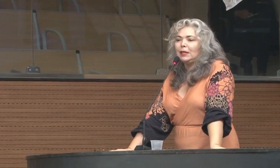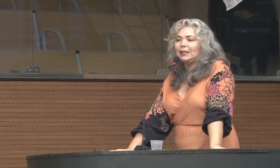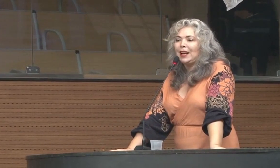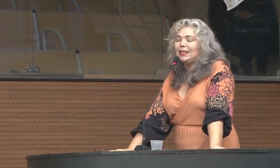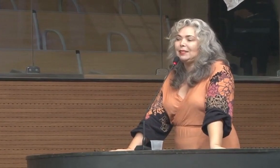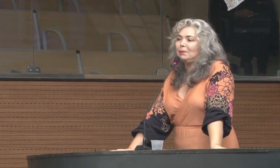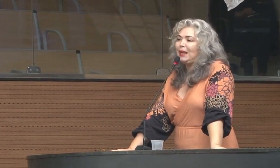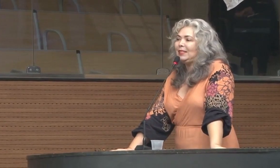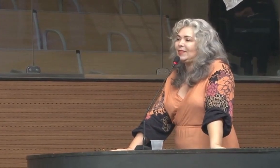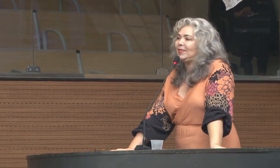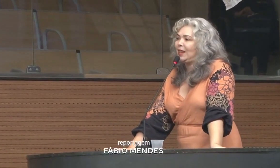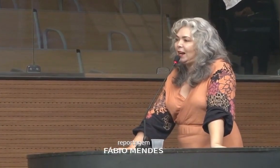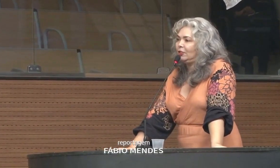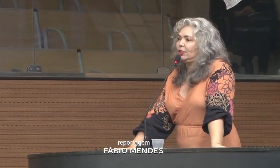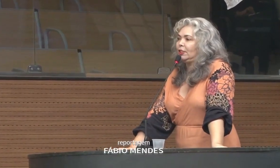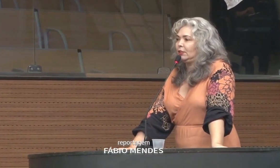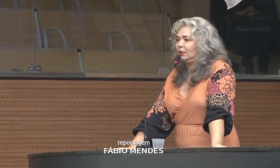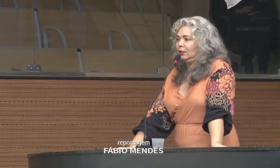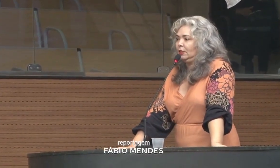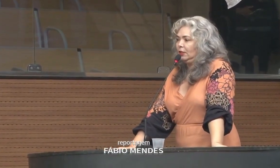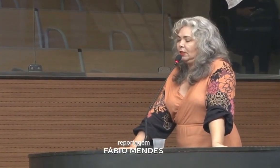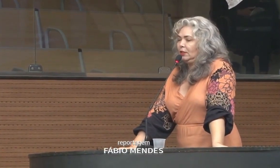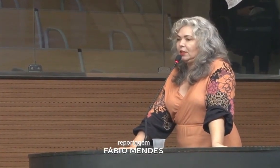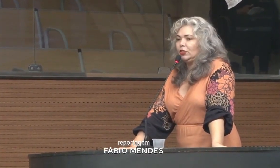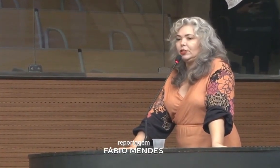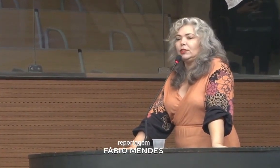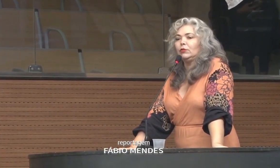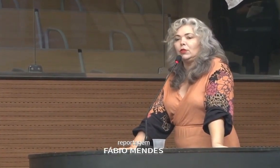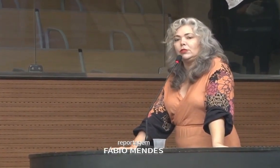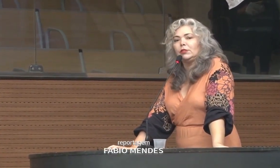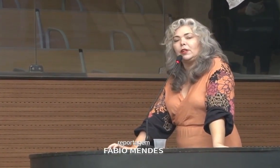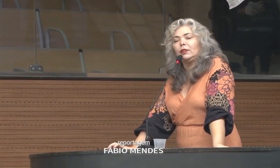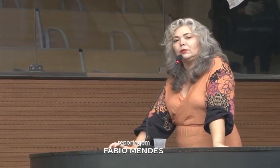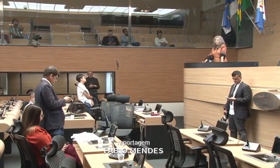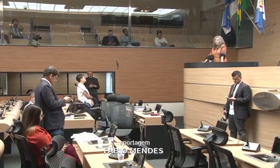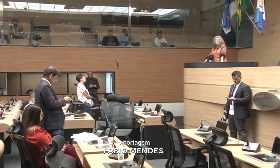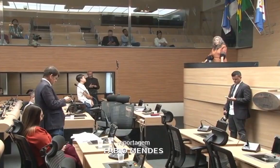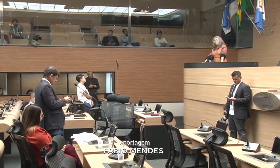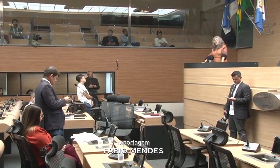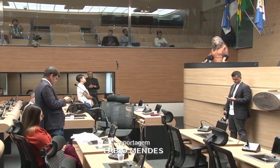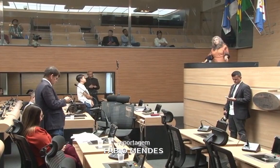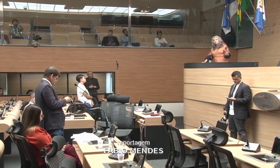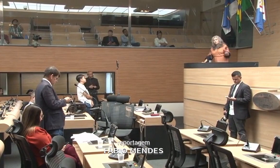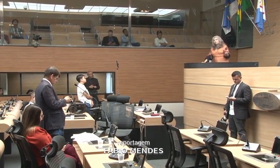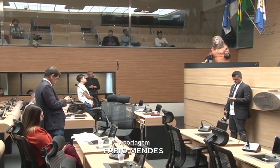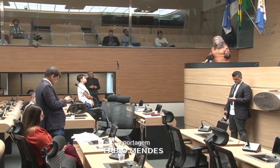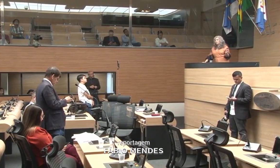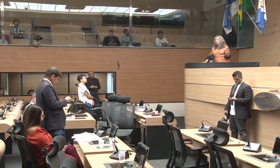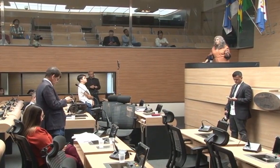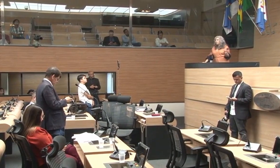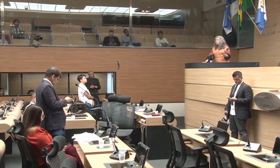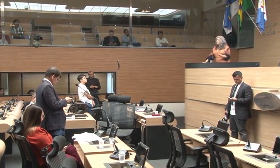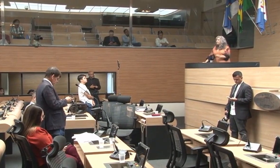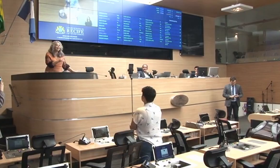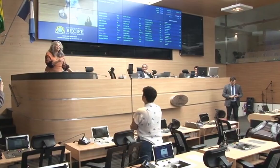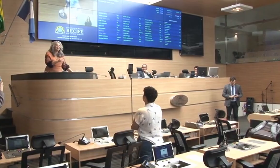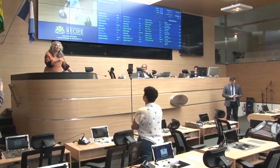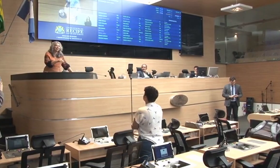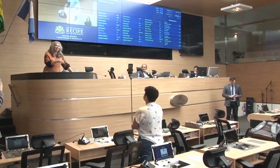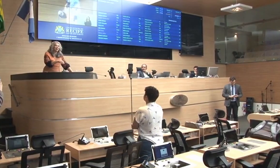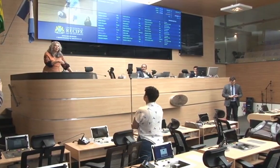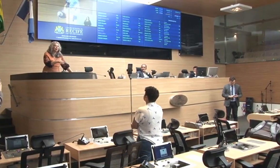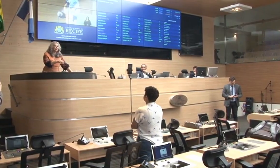Durante reunião ordinária da Câmara Municipal, a vereadora Liana Cirne criticou declarações da vice-governadora do Estado, Priscila Krause,